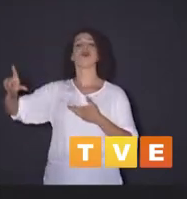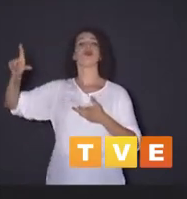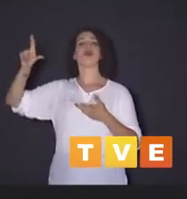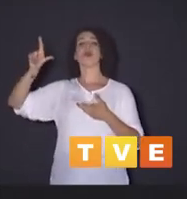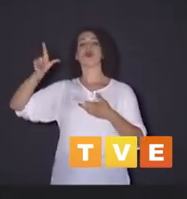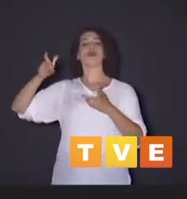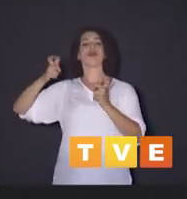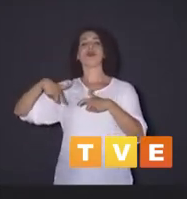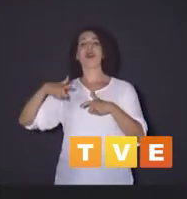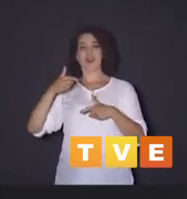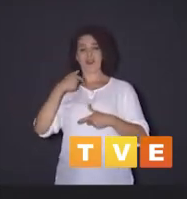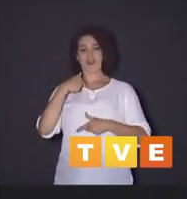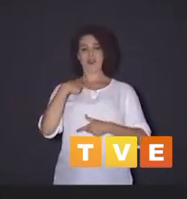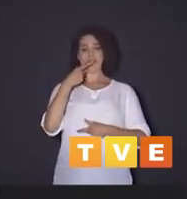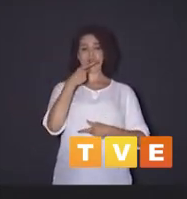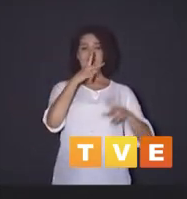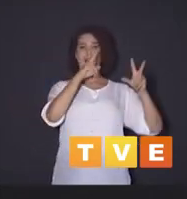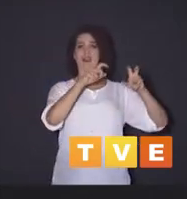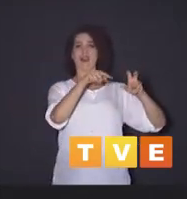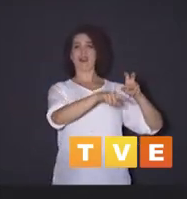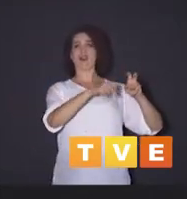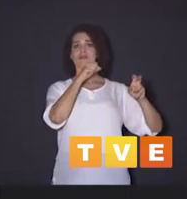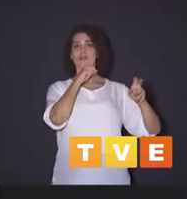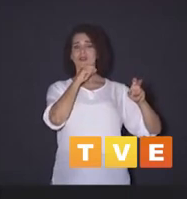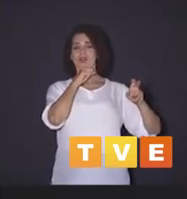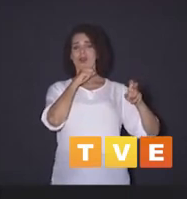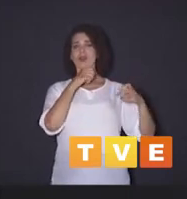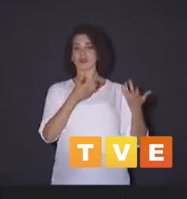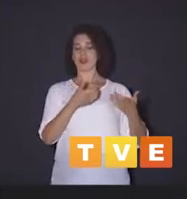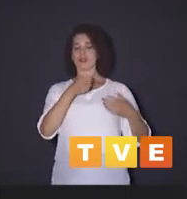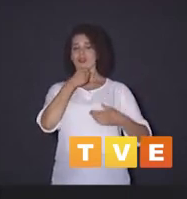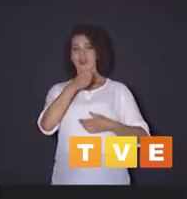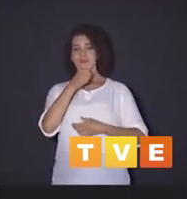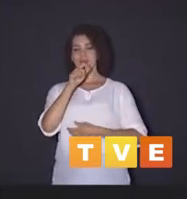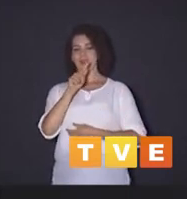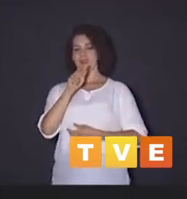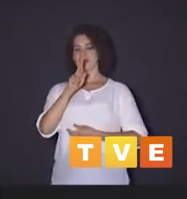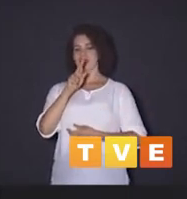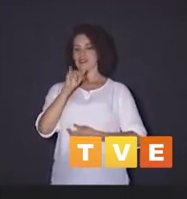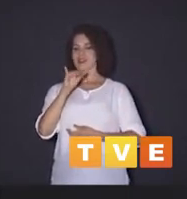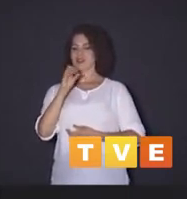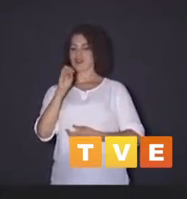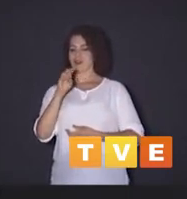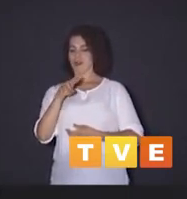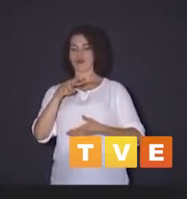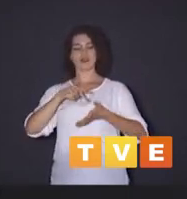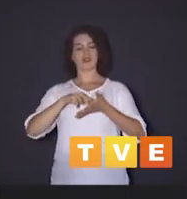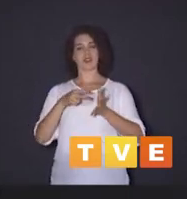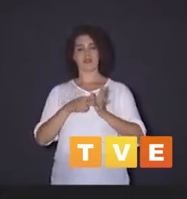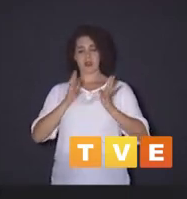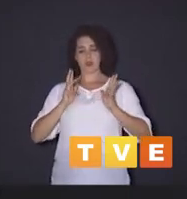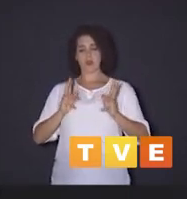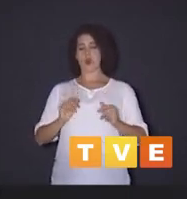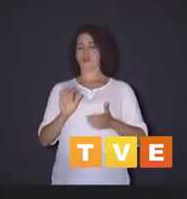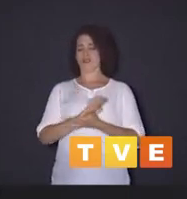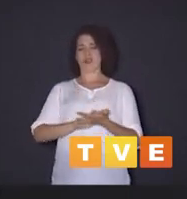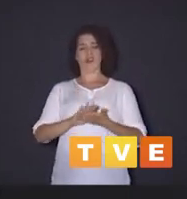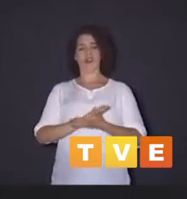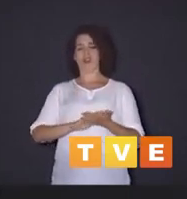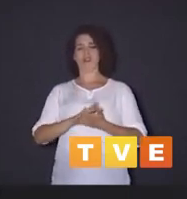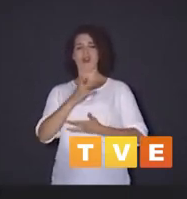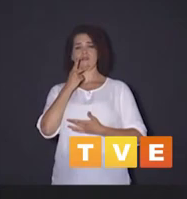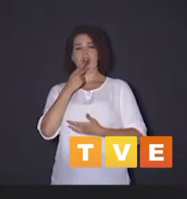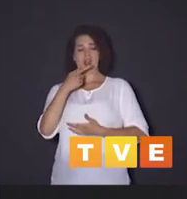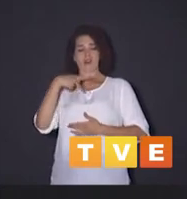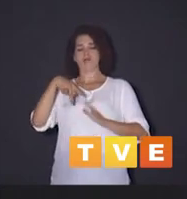só que eu falar dela então o jornalismo criou é justamente esse jornalismo que não vai ter imparcialidade nenhuma e que vai falar de